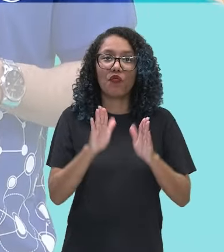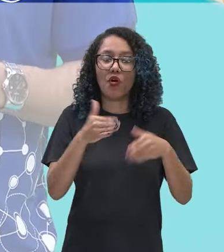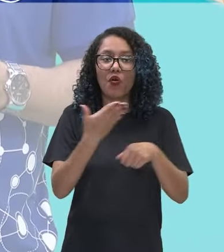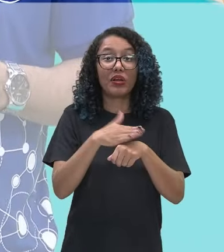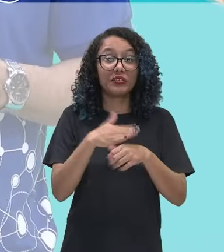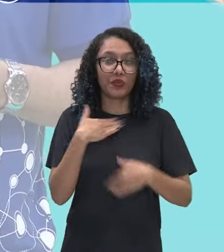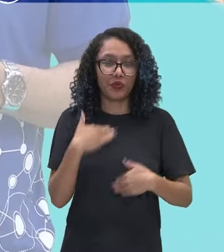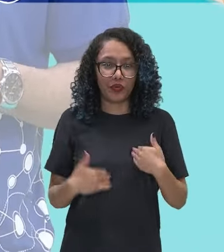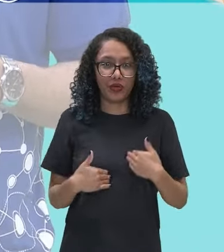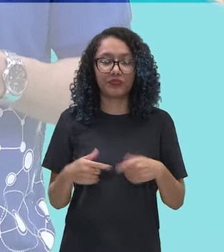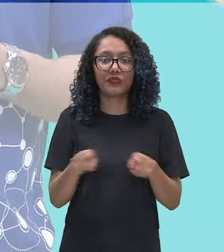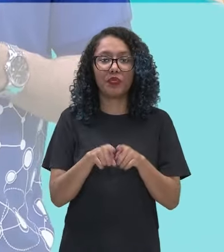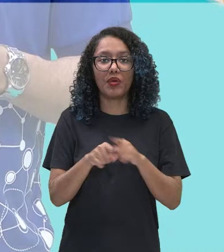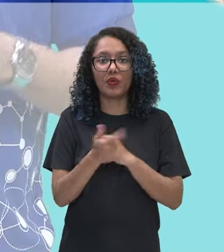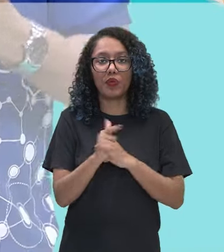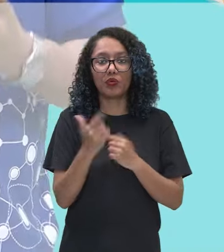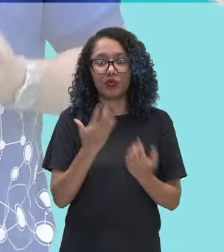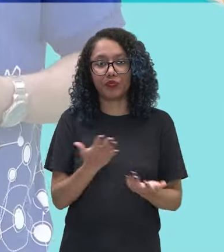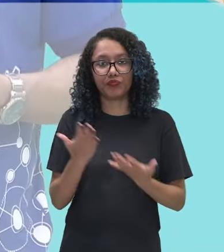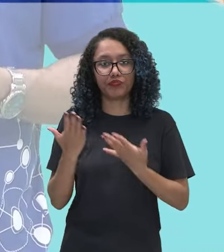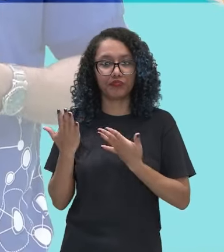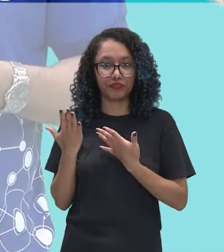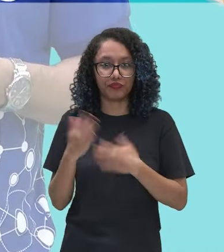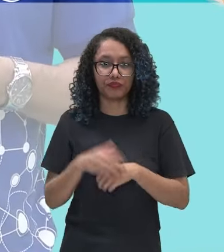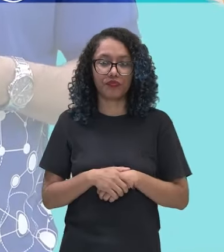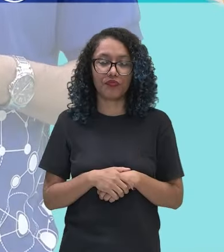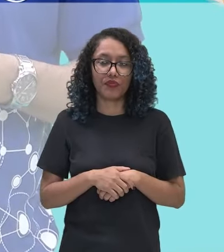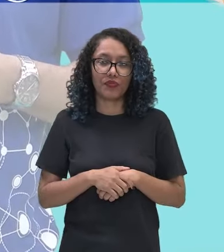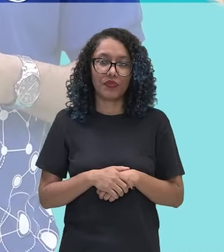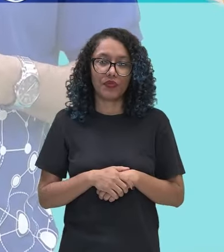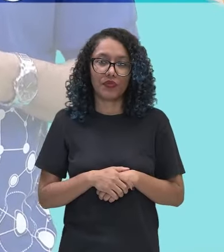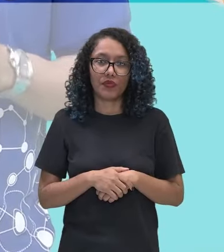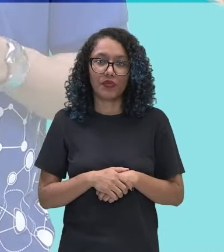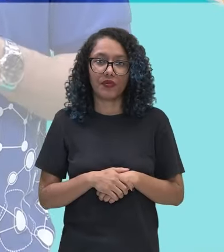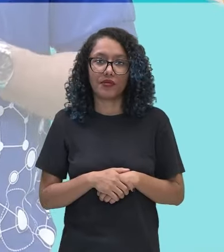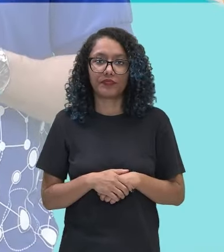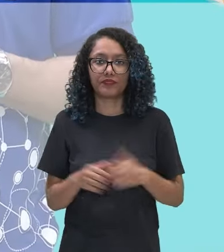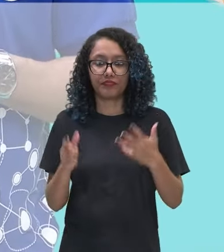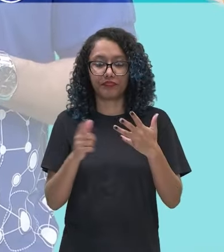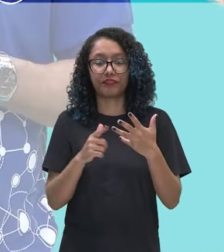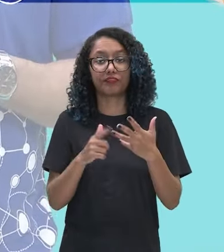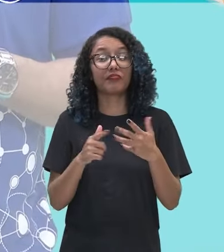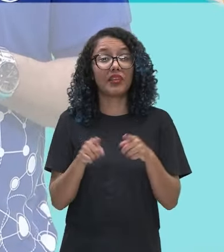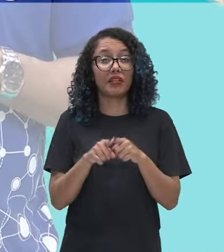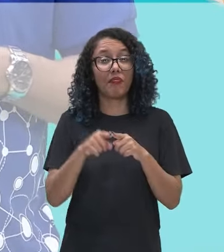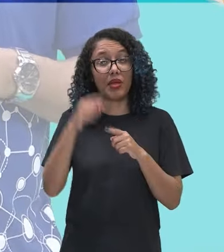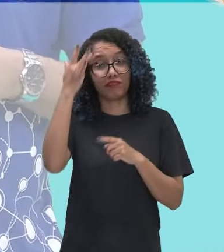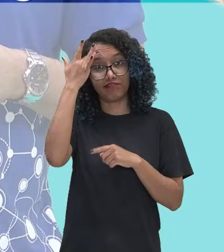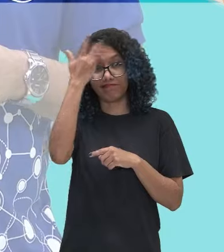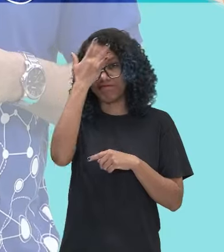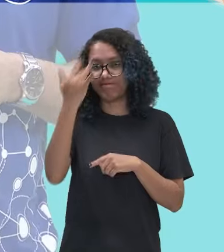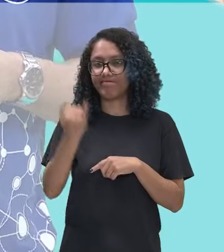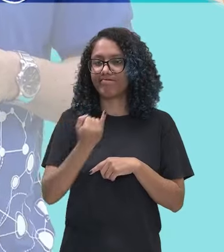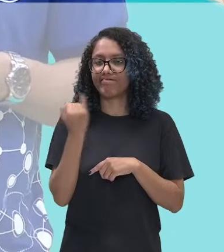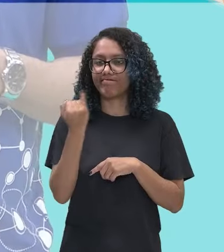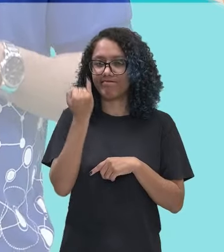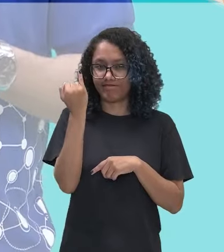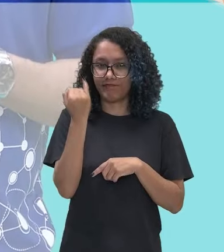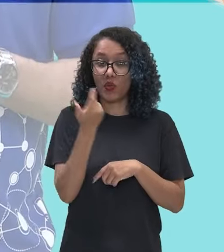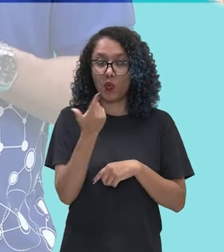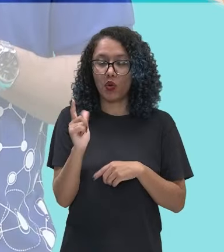nós tratamos aí dentro dos desafios da contemporaneidade, né? Saúde mental também é muito importante. Aí nós